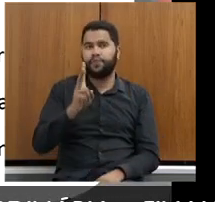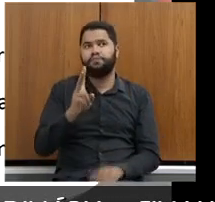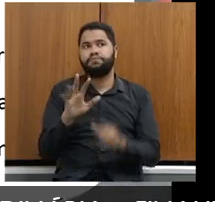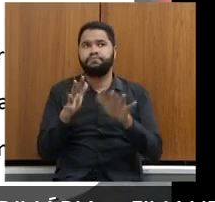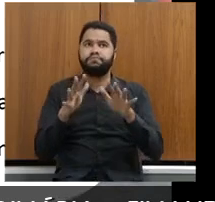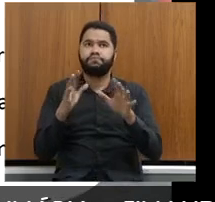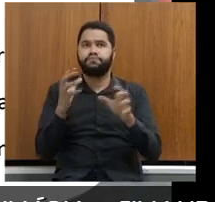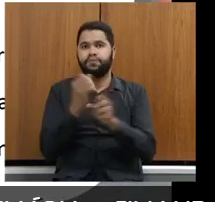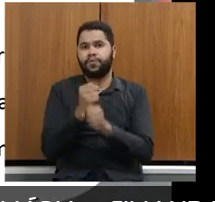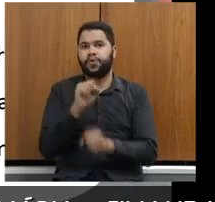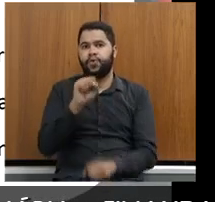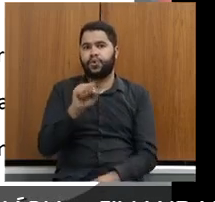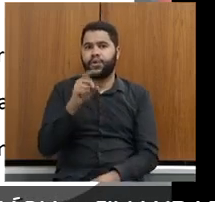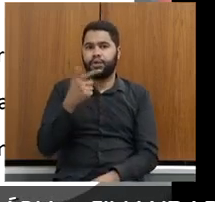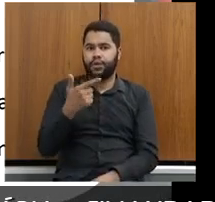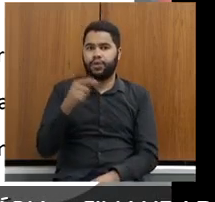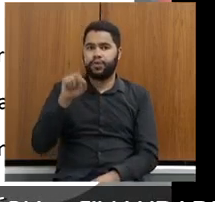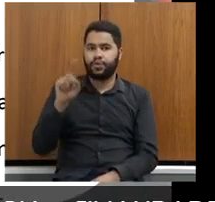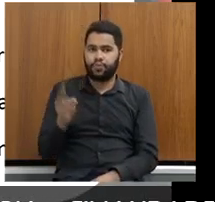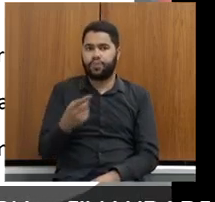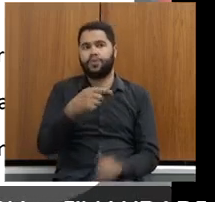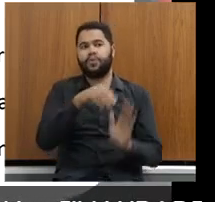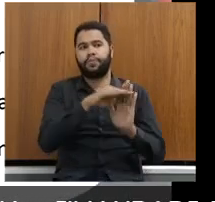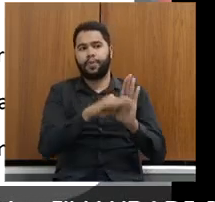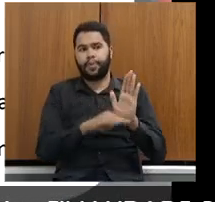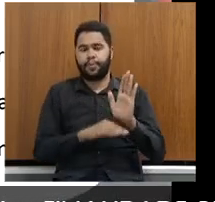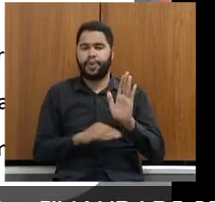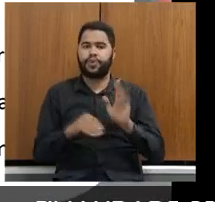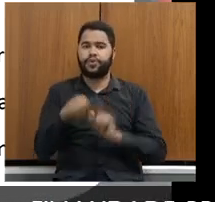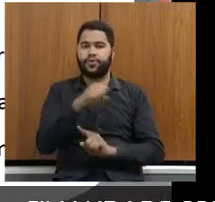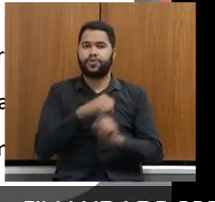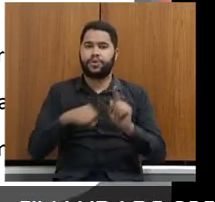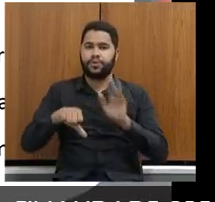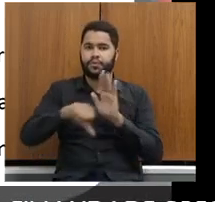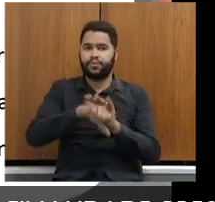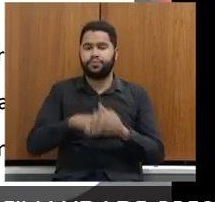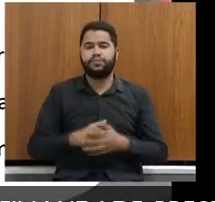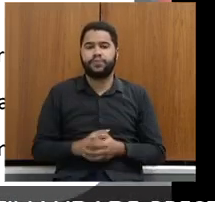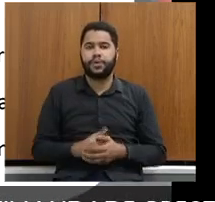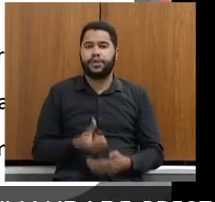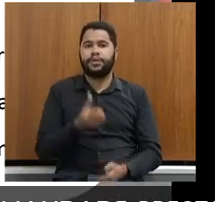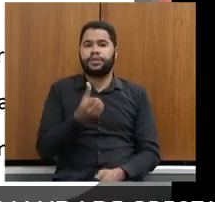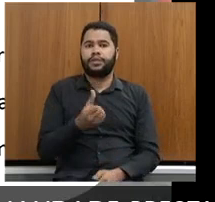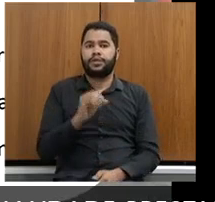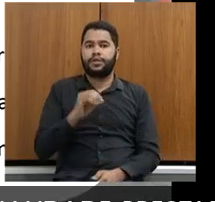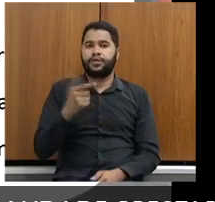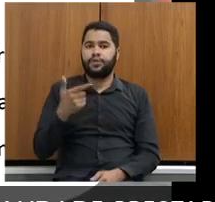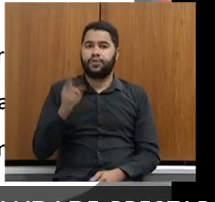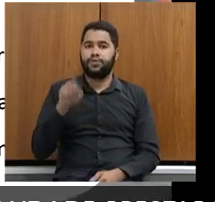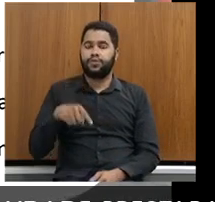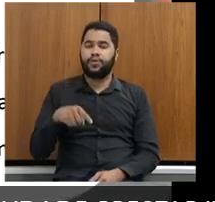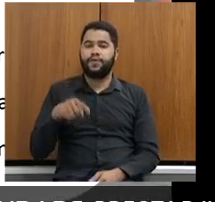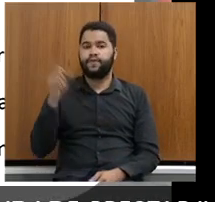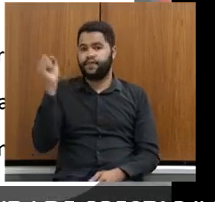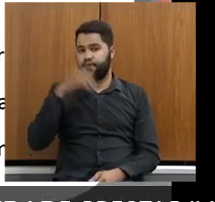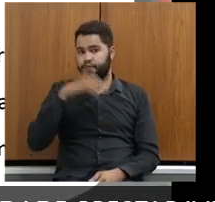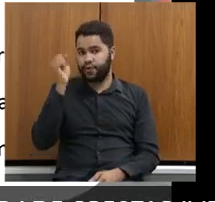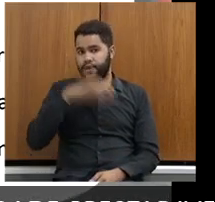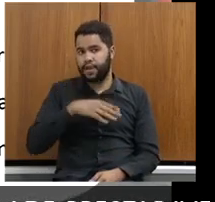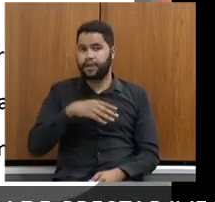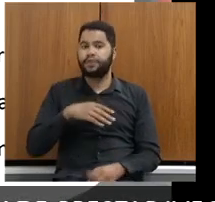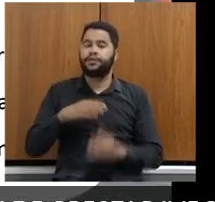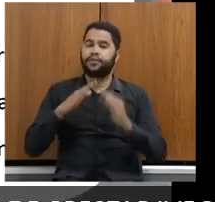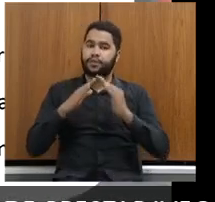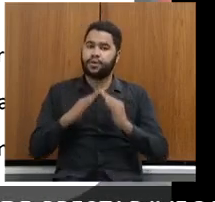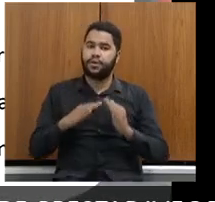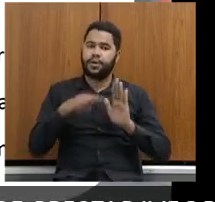aproximadamente aí 82.000 atendimento de programa de prevenção social à criminalidade 602 casos de violência doméstica contra a